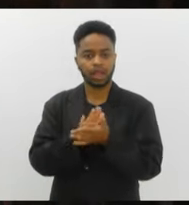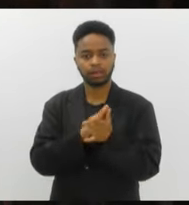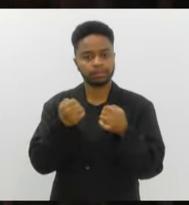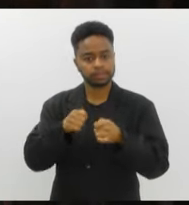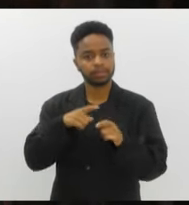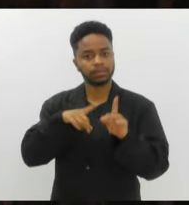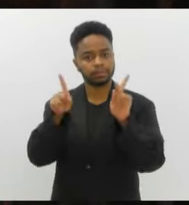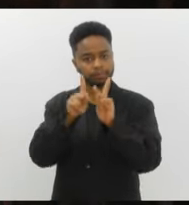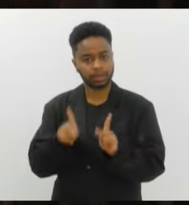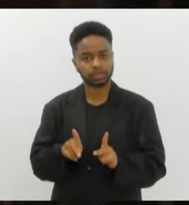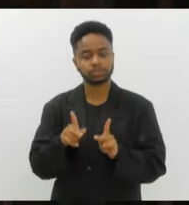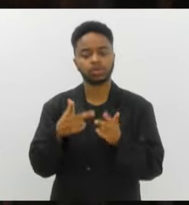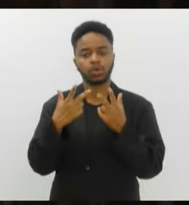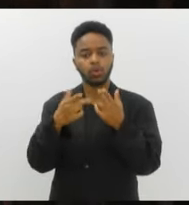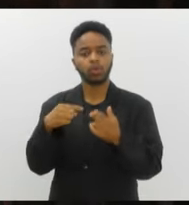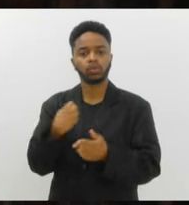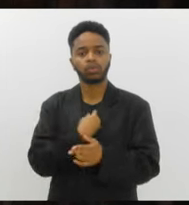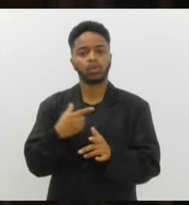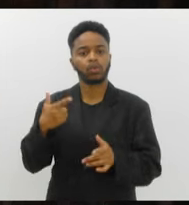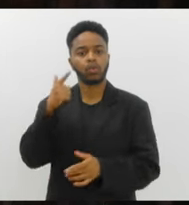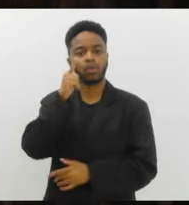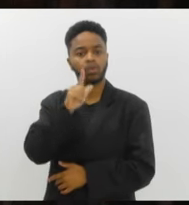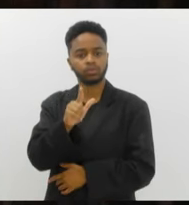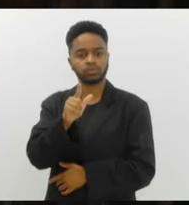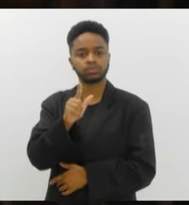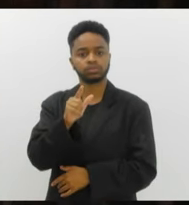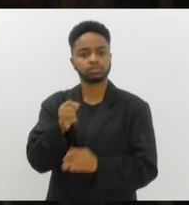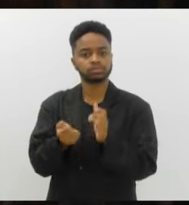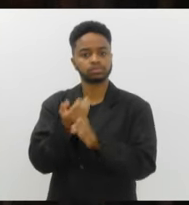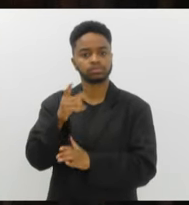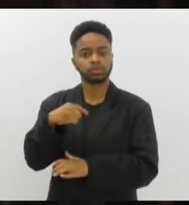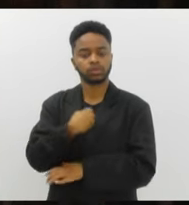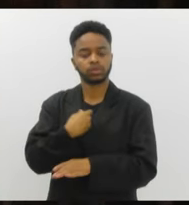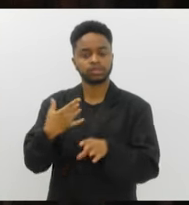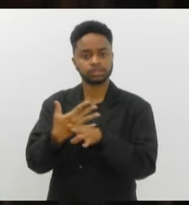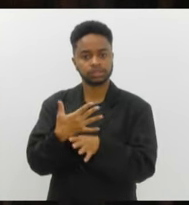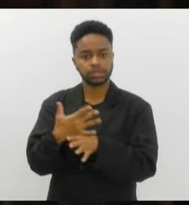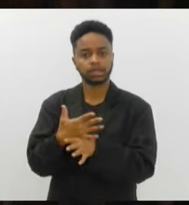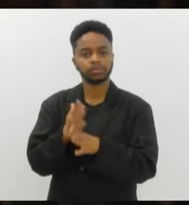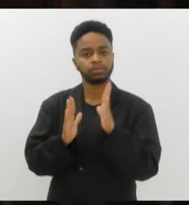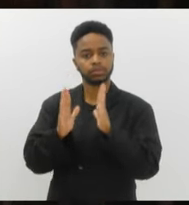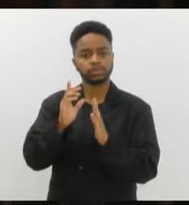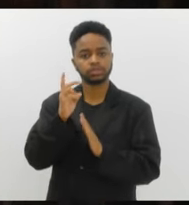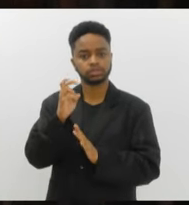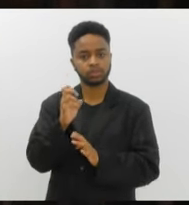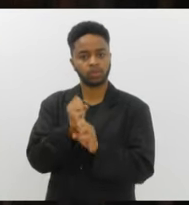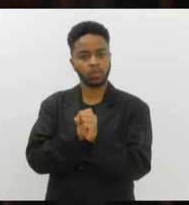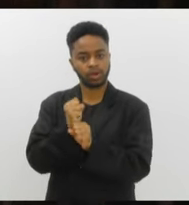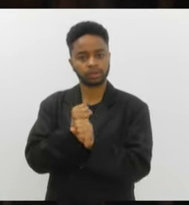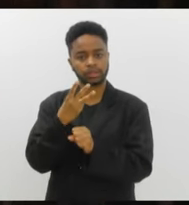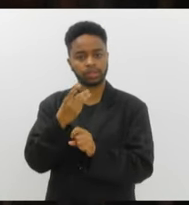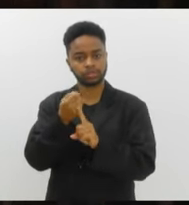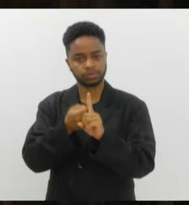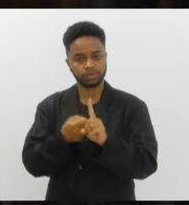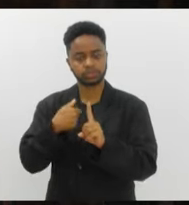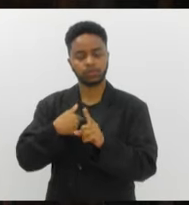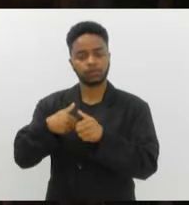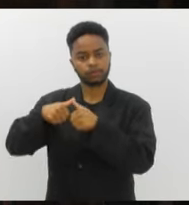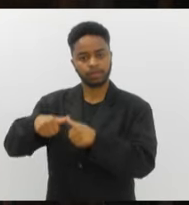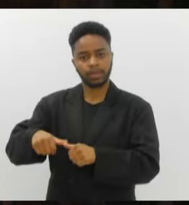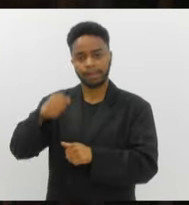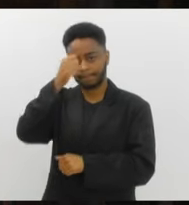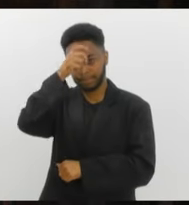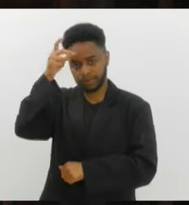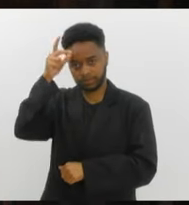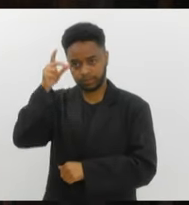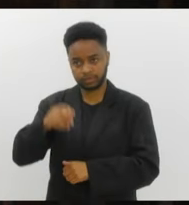igual nós conseguimos instituir no nosso município por 5 anos e 3 meses que fui prefeito. O Macuco de Dr.